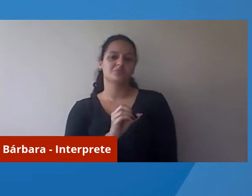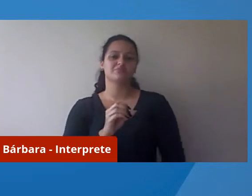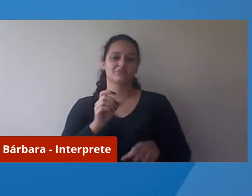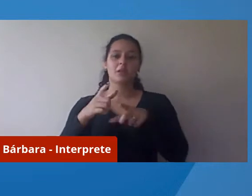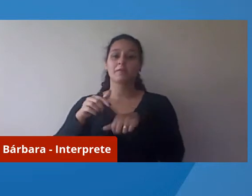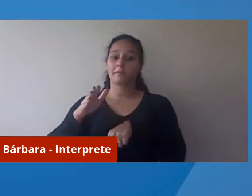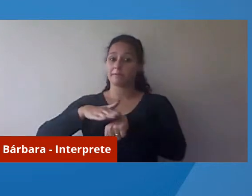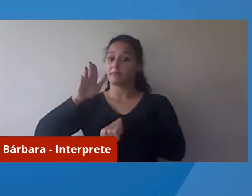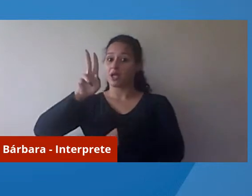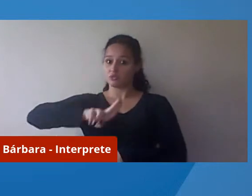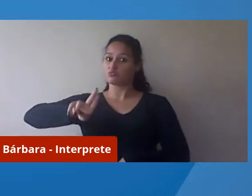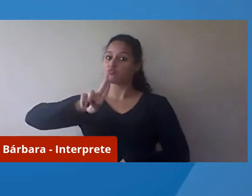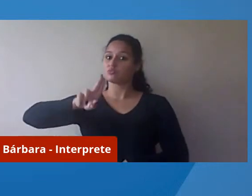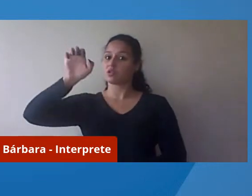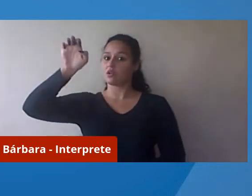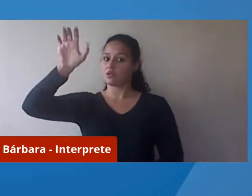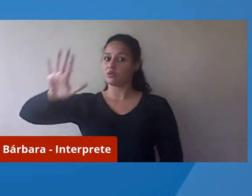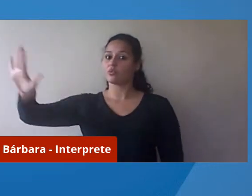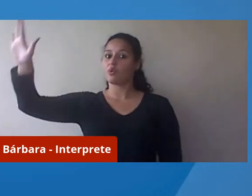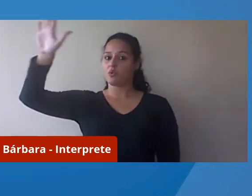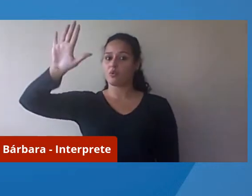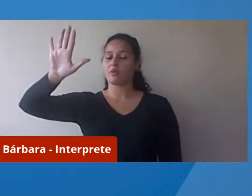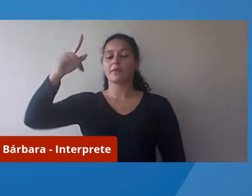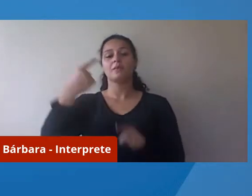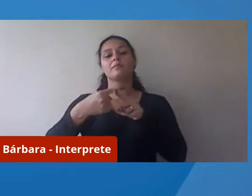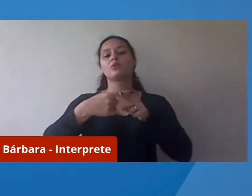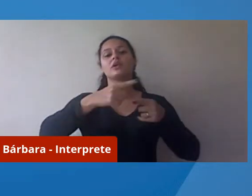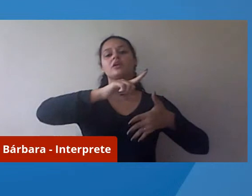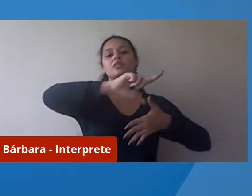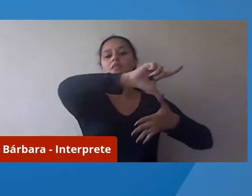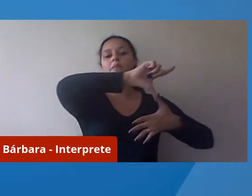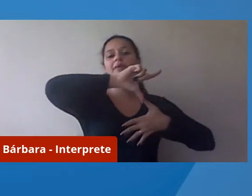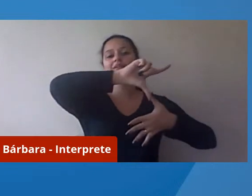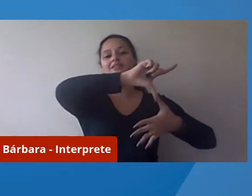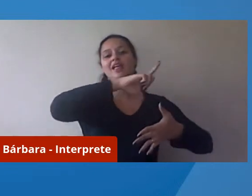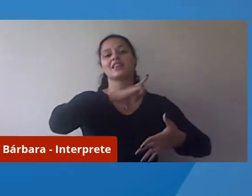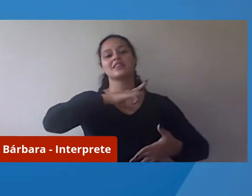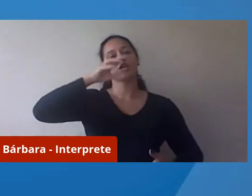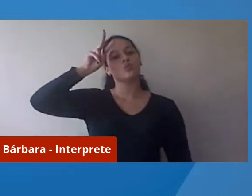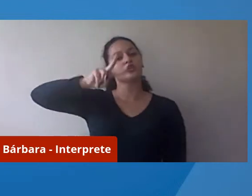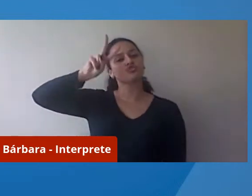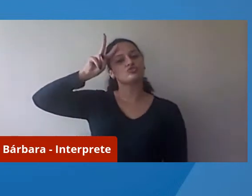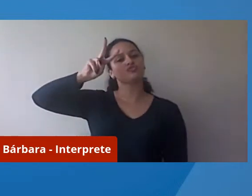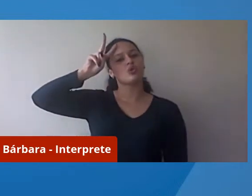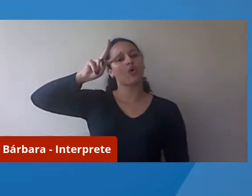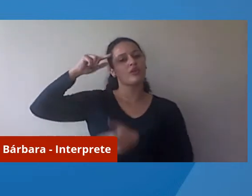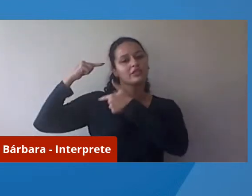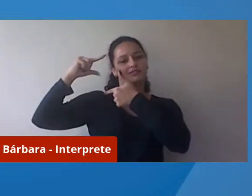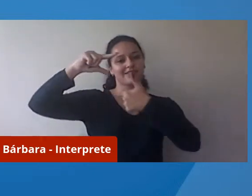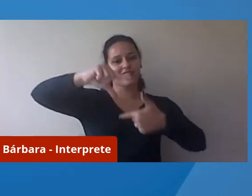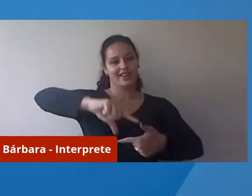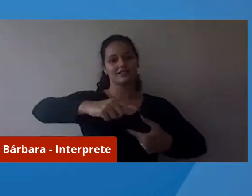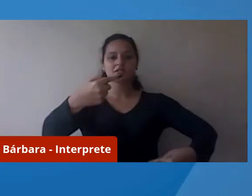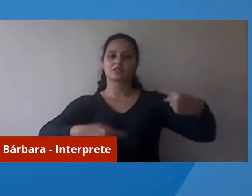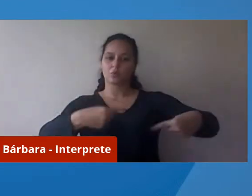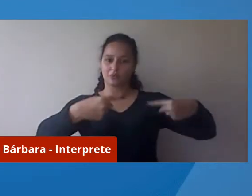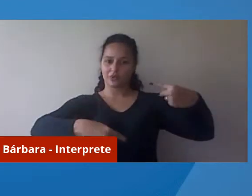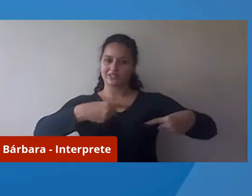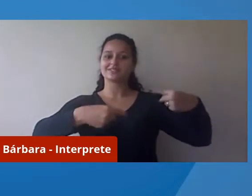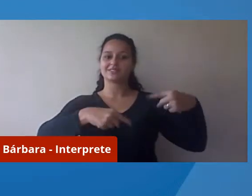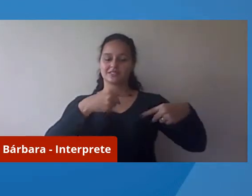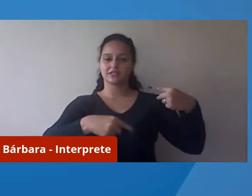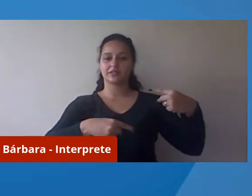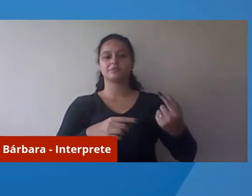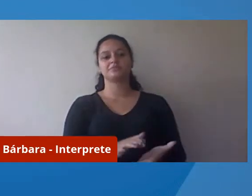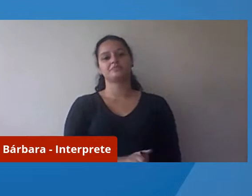história. Né? Tem uma história, quer dizer, é uma tradição política do populismo que foi representada na Argentina, ou